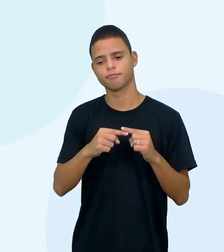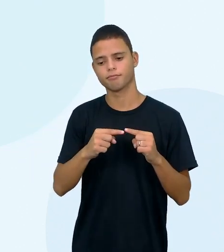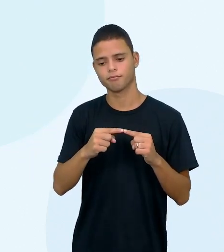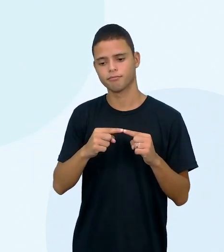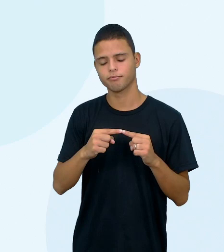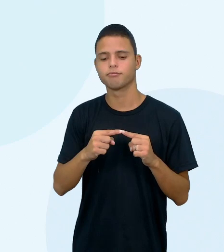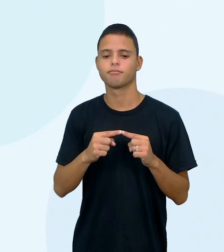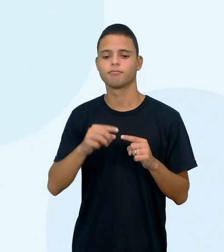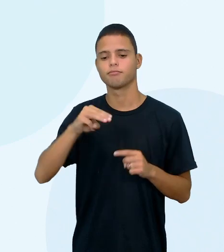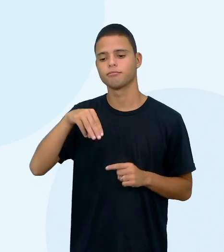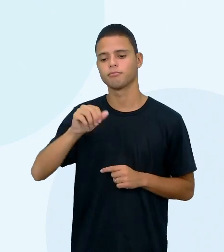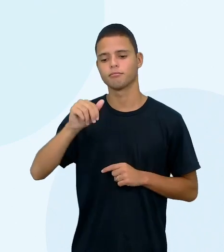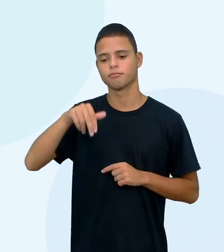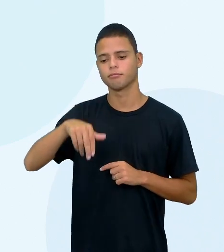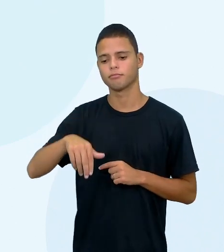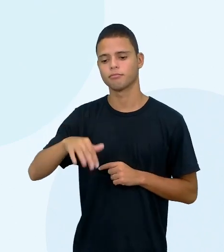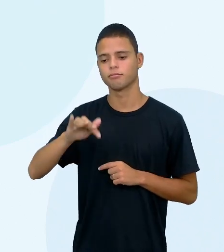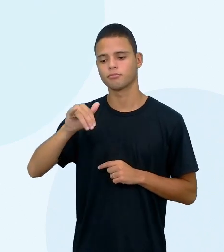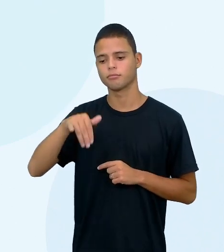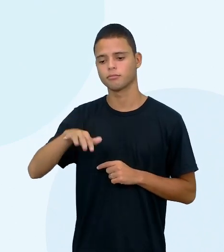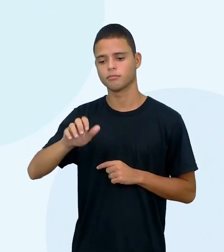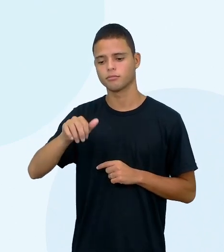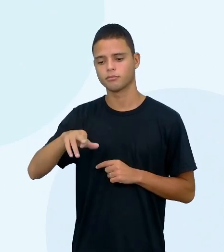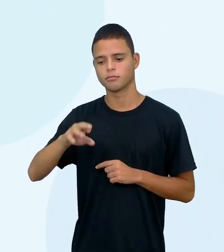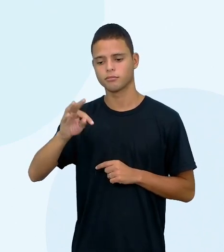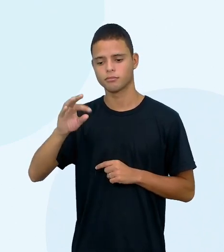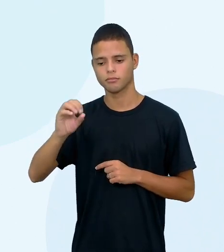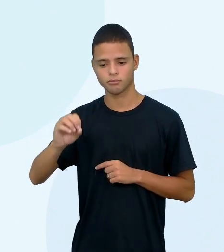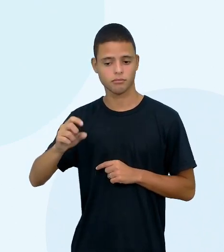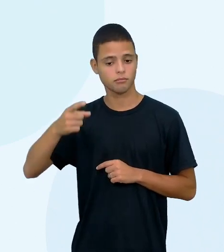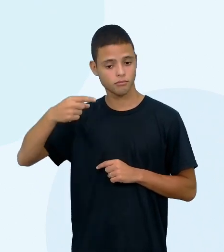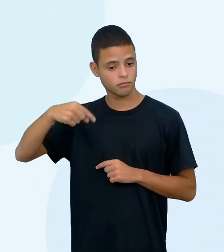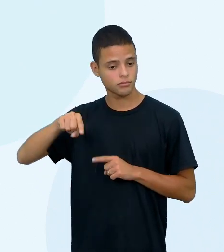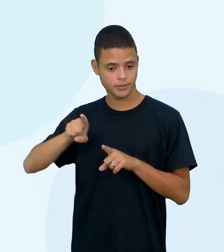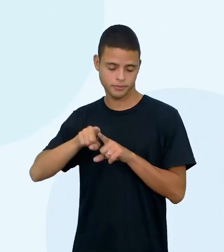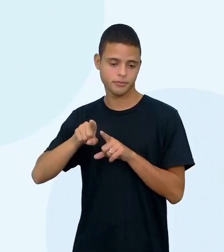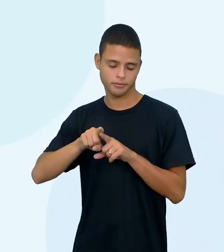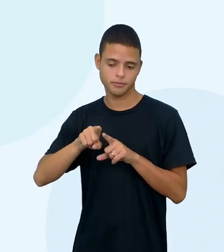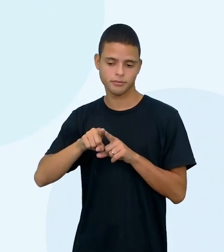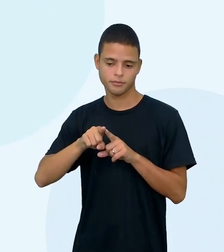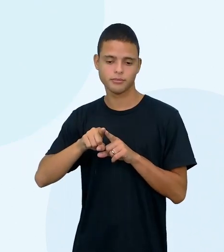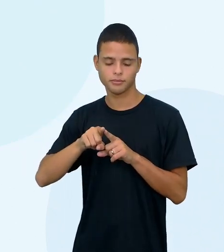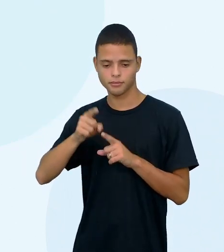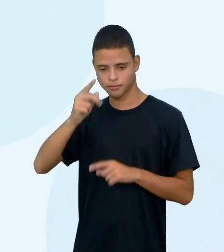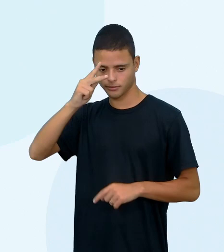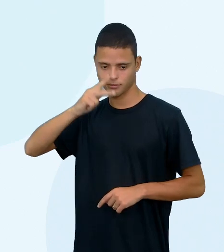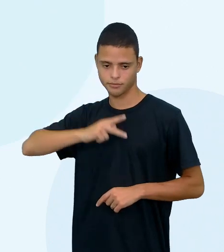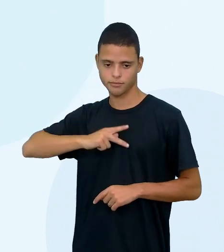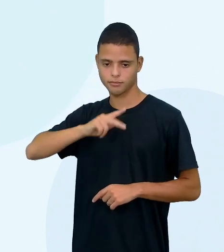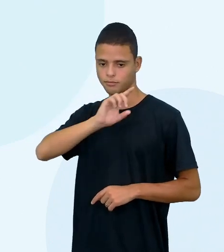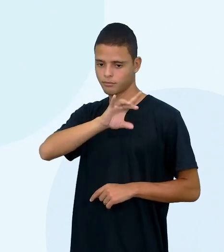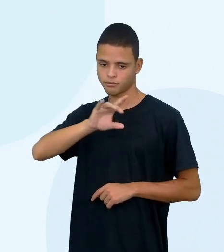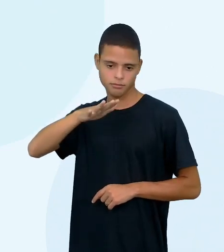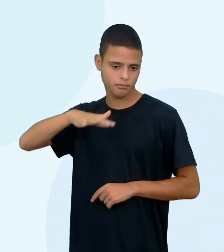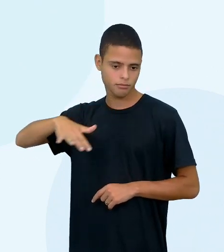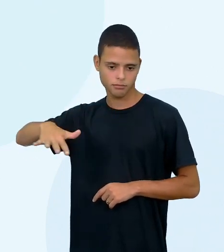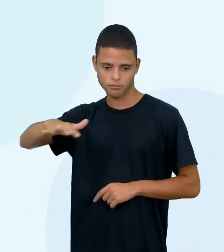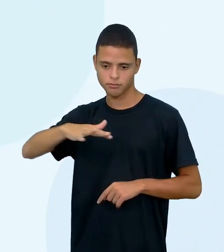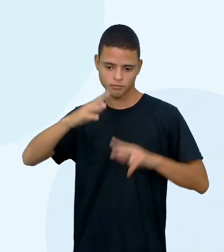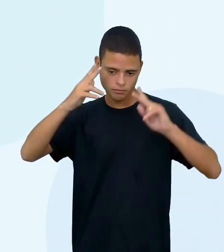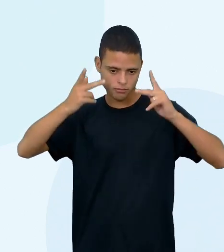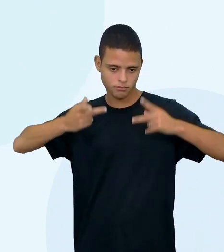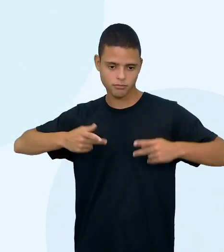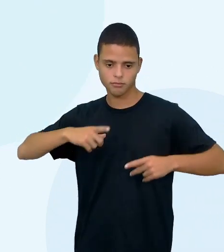dos mamíferos, nós mesmos, a gente entra então nesse tipo de digestão extracelular, em que